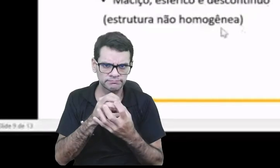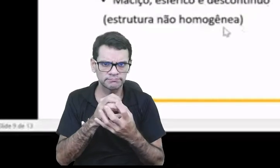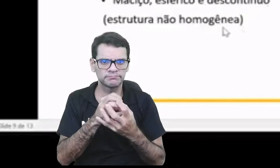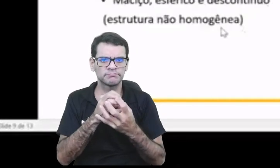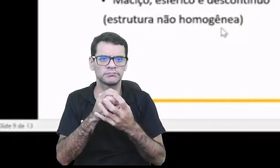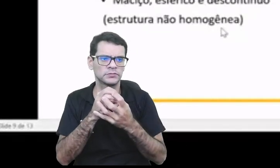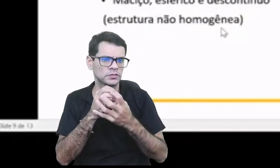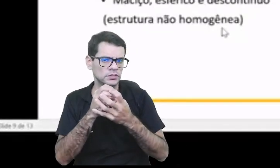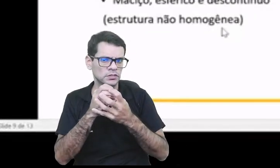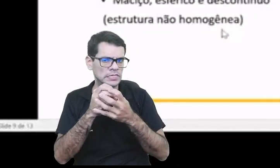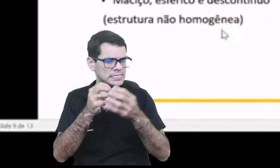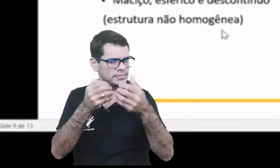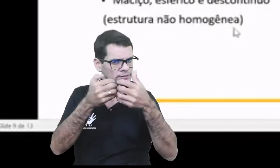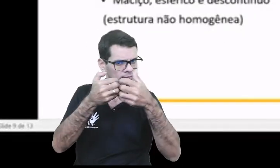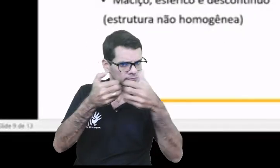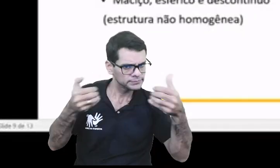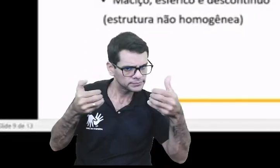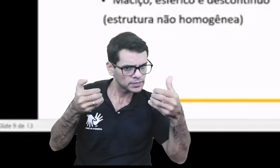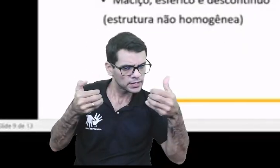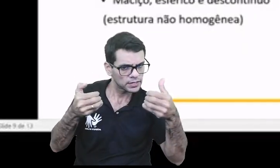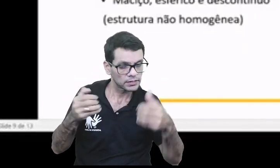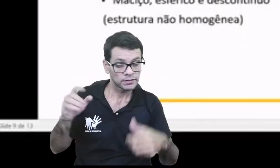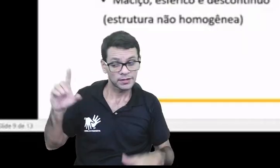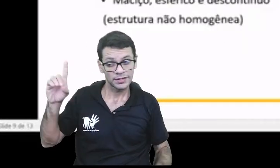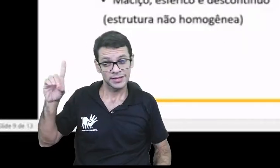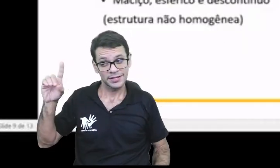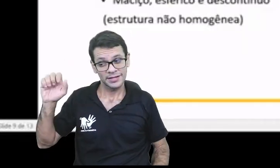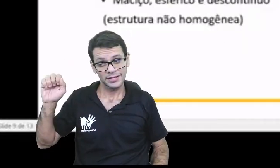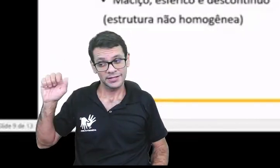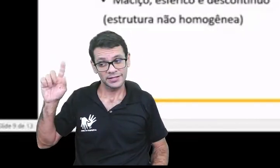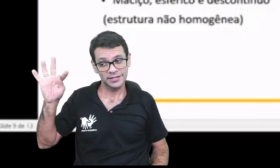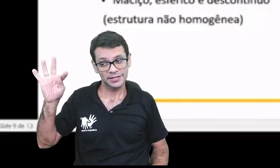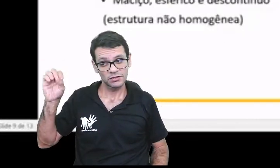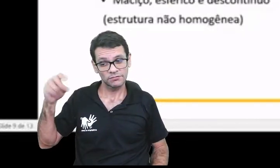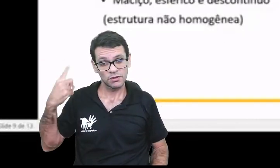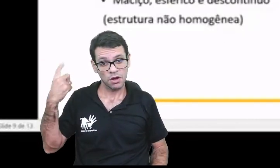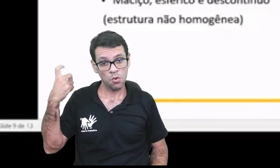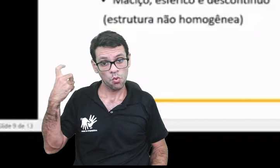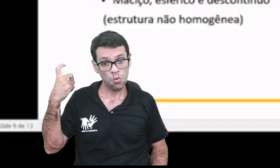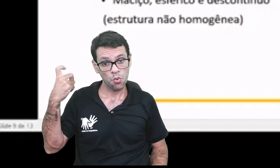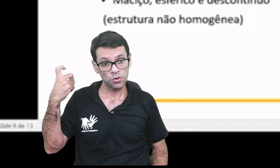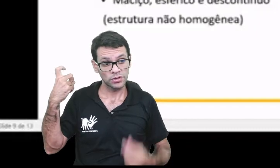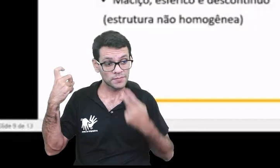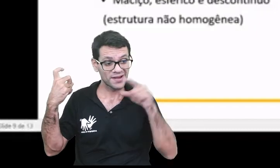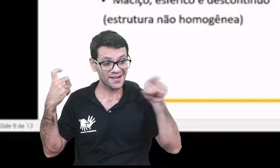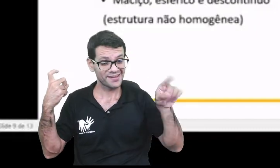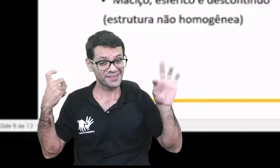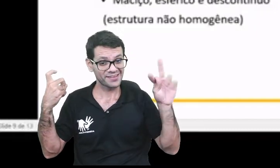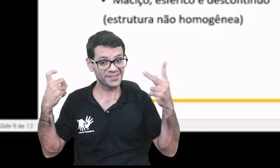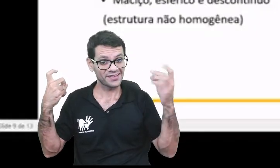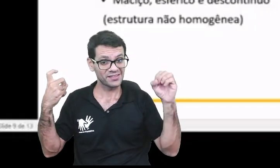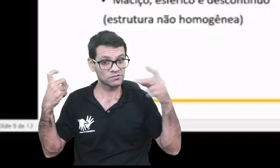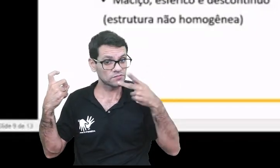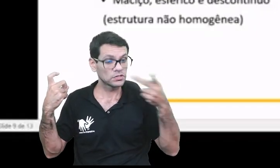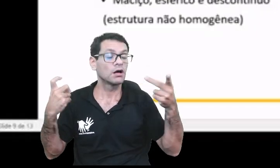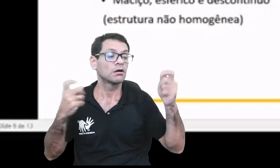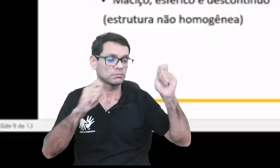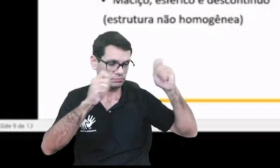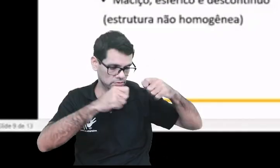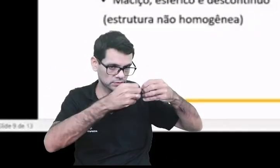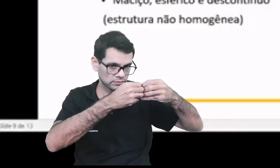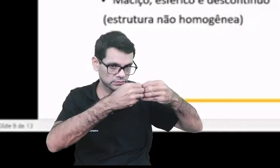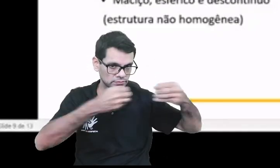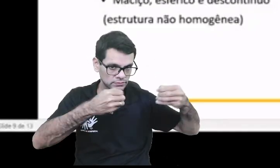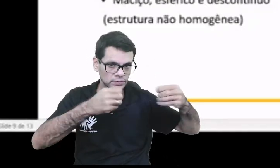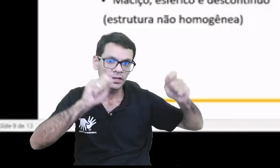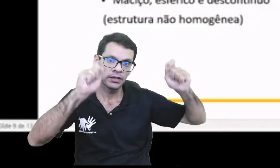estrutura homogênea como Dalton falava. Então, ele propôs que aqui, ó, a gente tem uma esfera que é